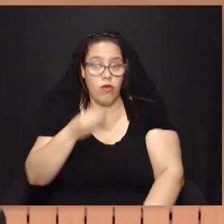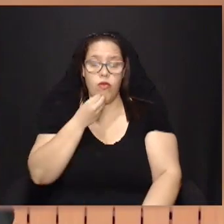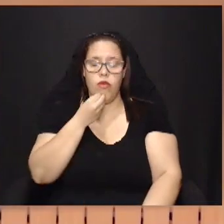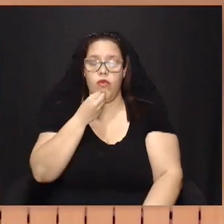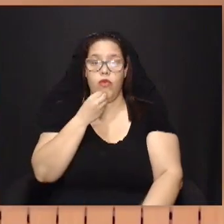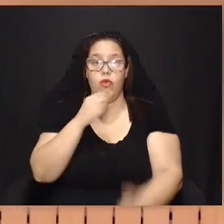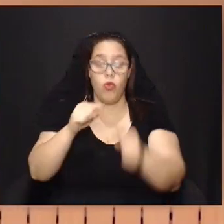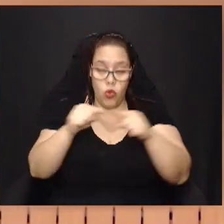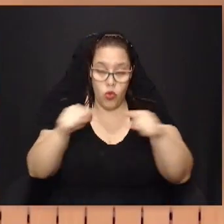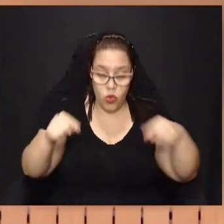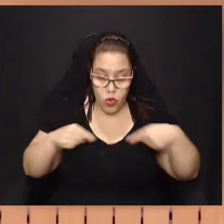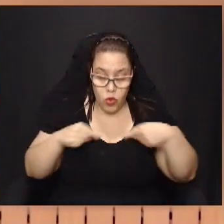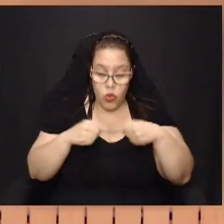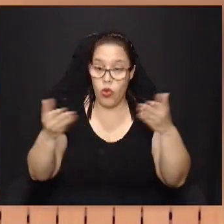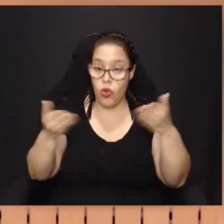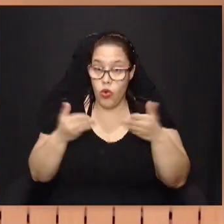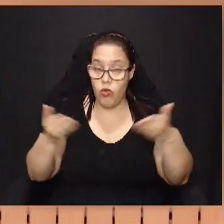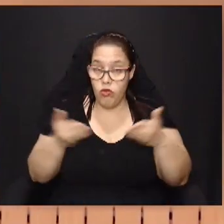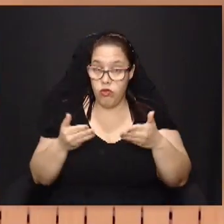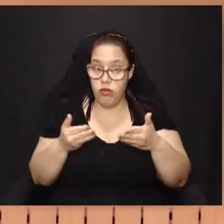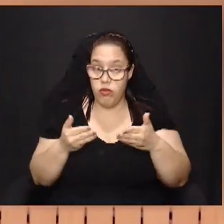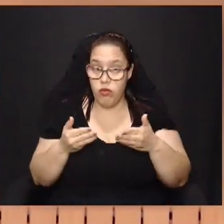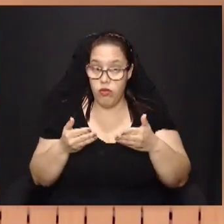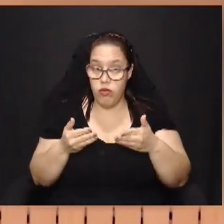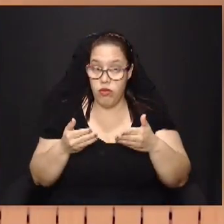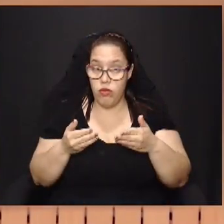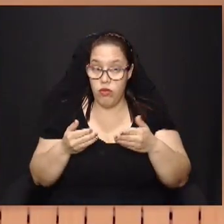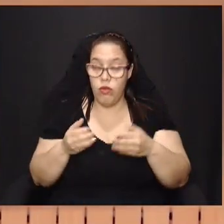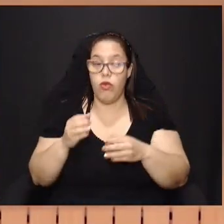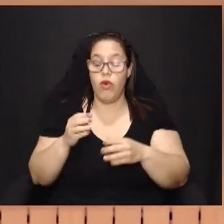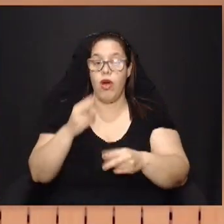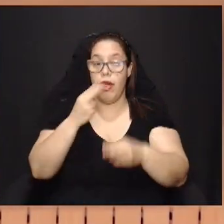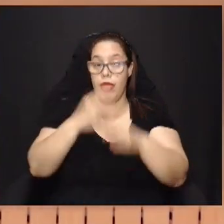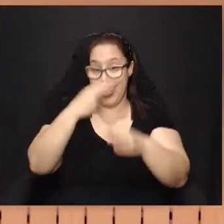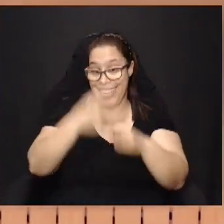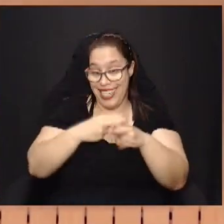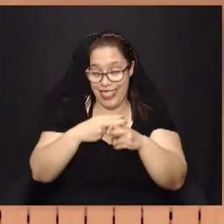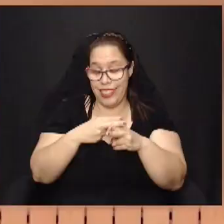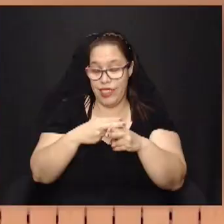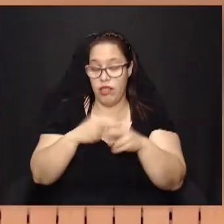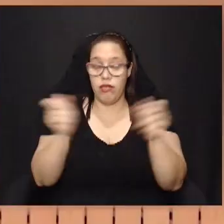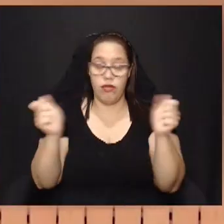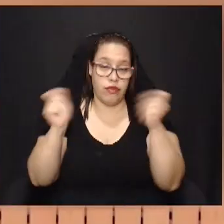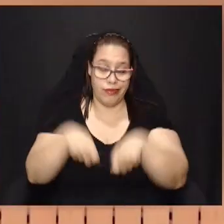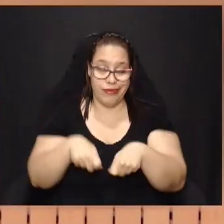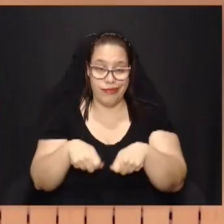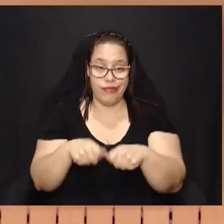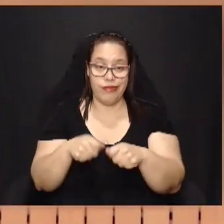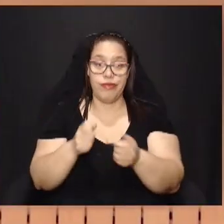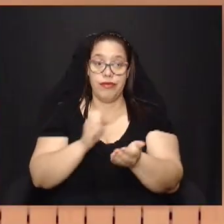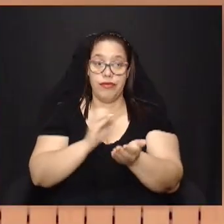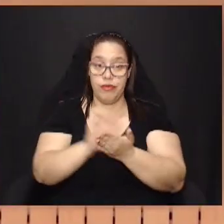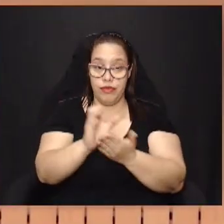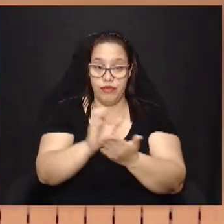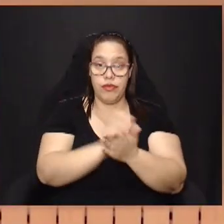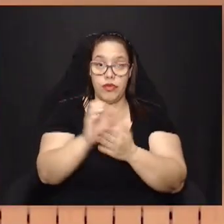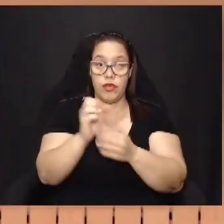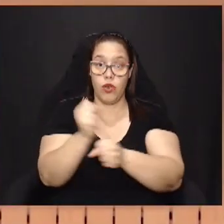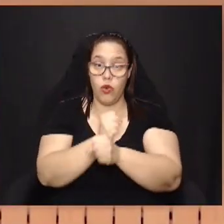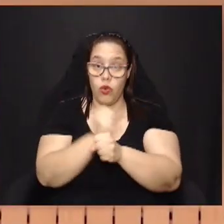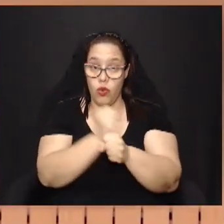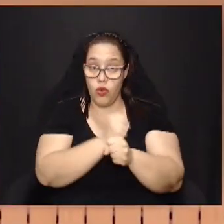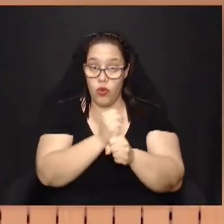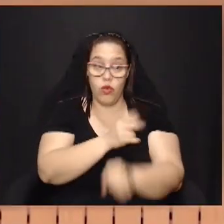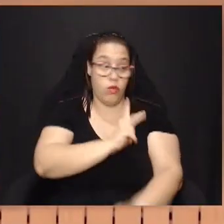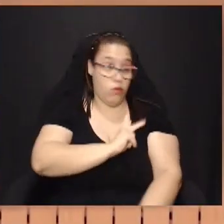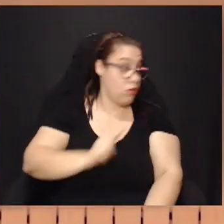com financiamento da Caixa Econômica, inclusive a possibilidade de financiar a construção, presidente. Só que